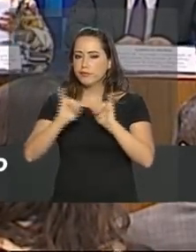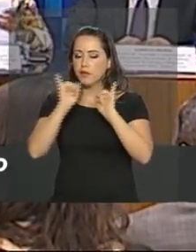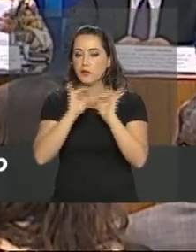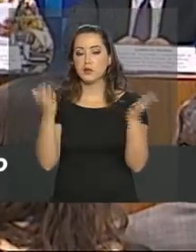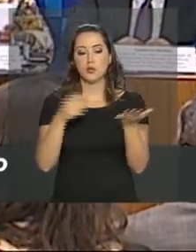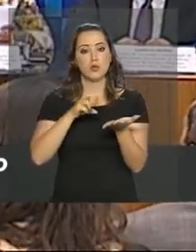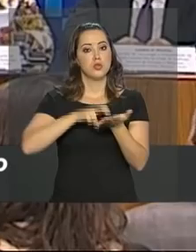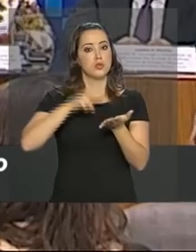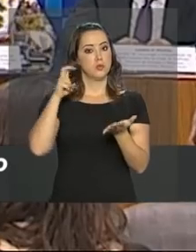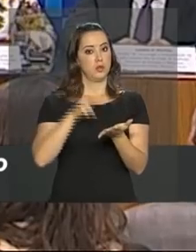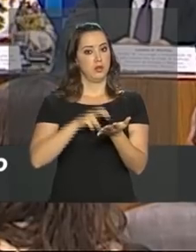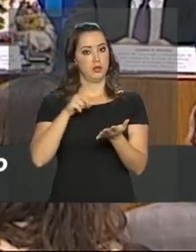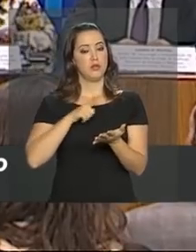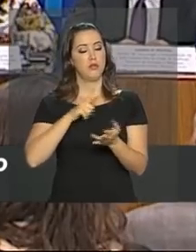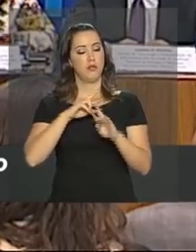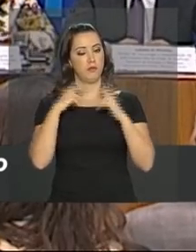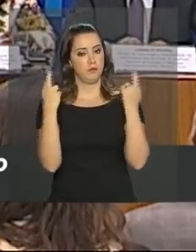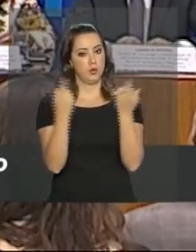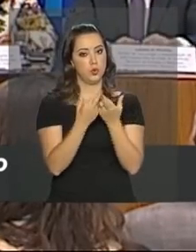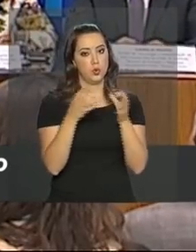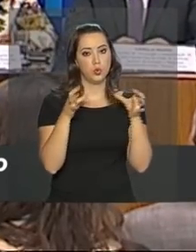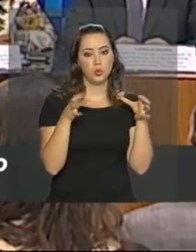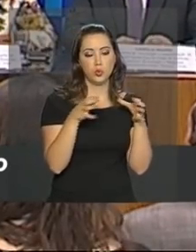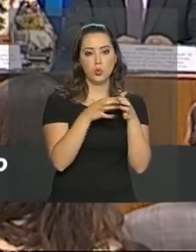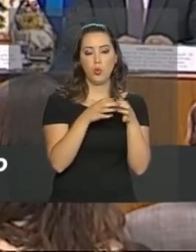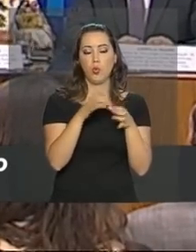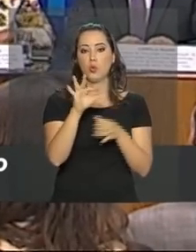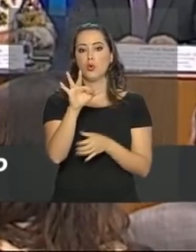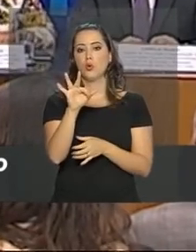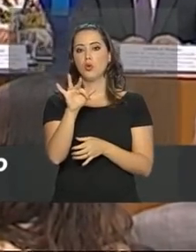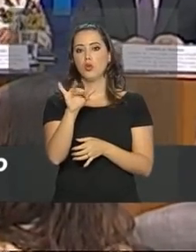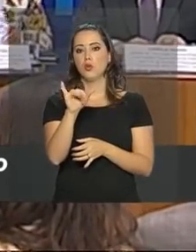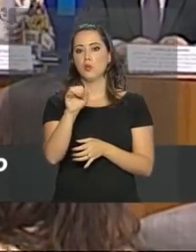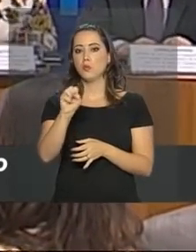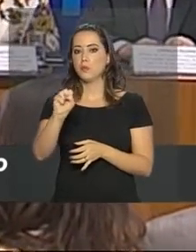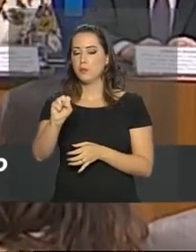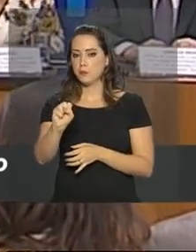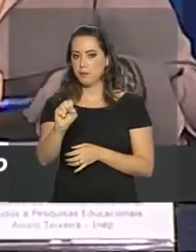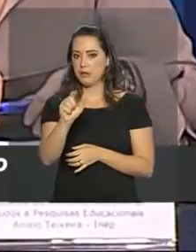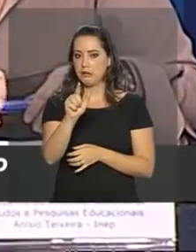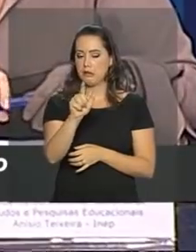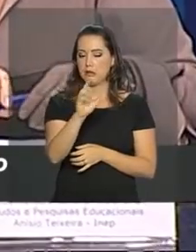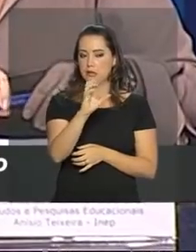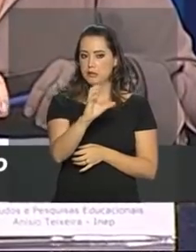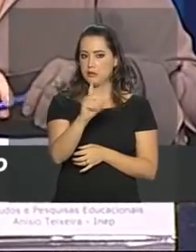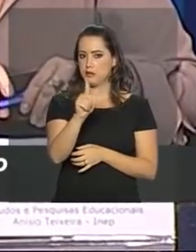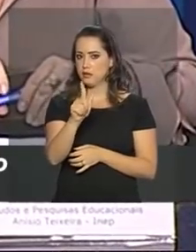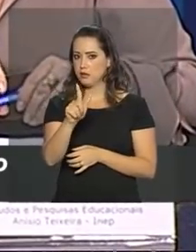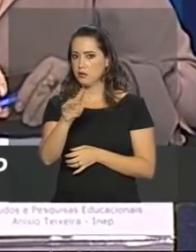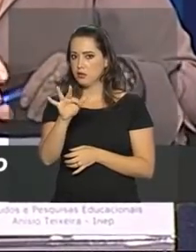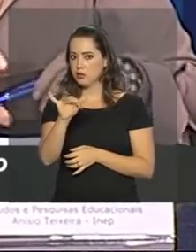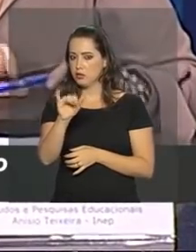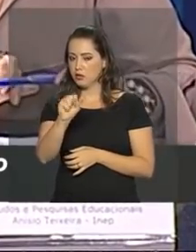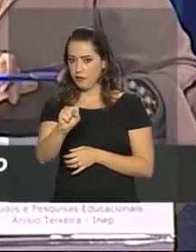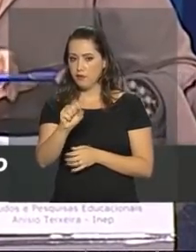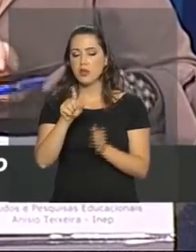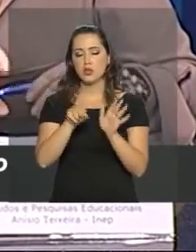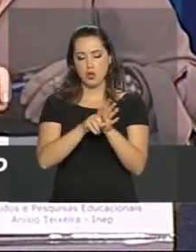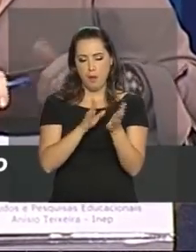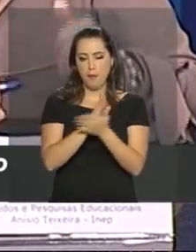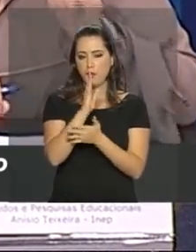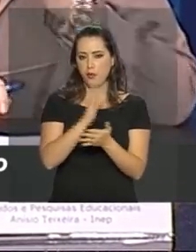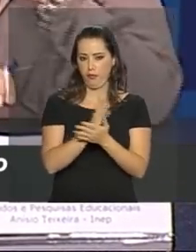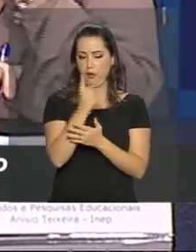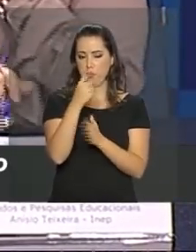pela manhã nós tivemos reunião do comitê gestor do fies seja fs e nós hoje aprovamos uma resolução que será publicada já